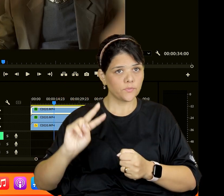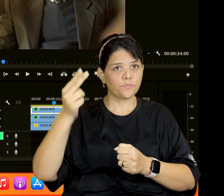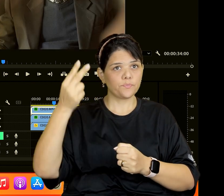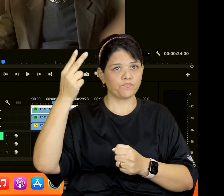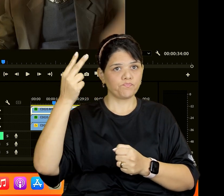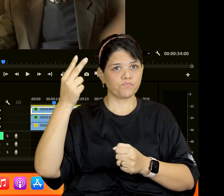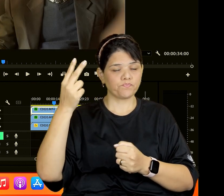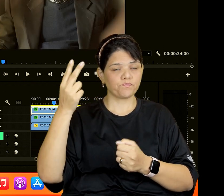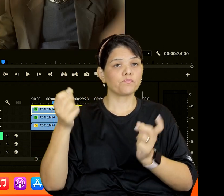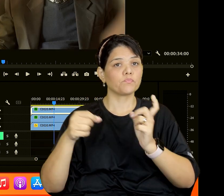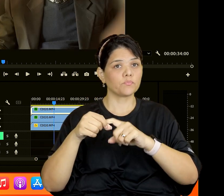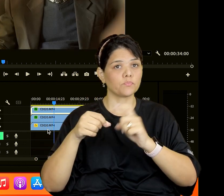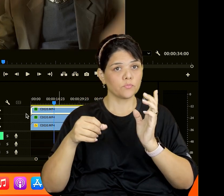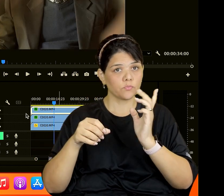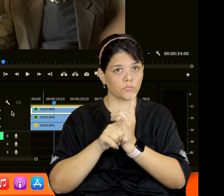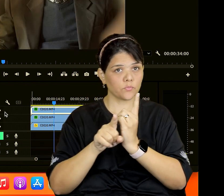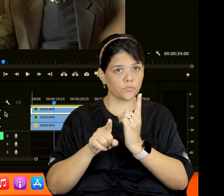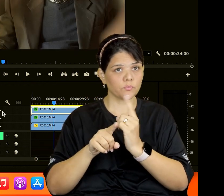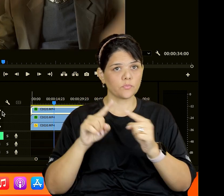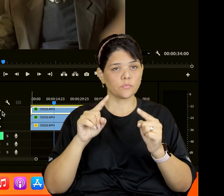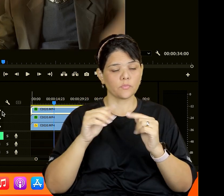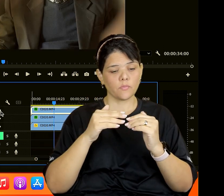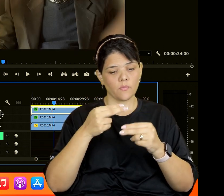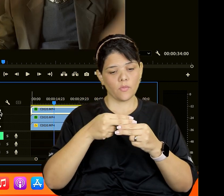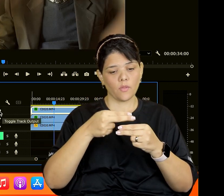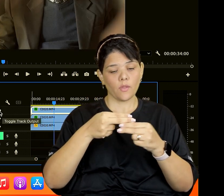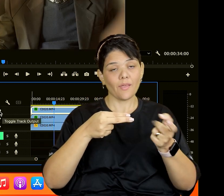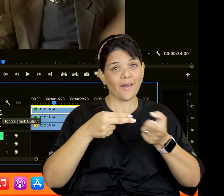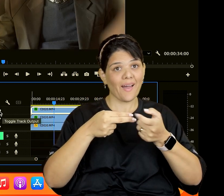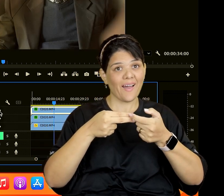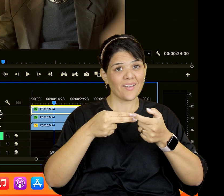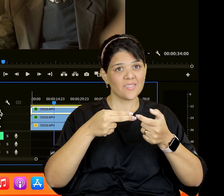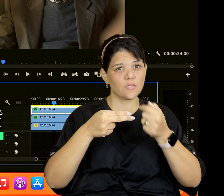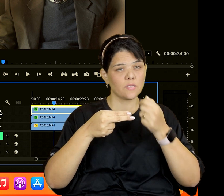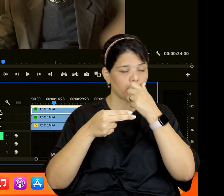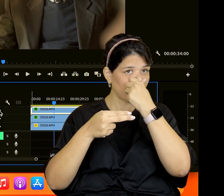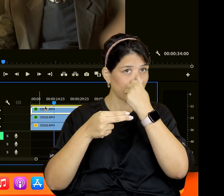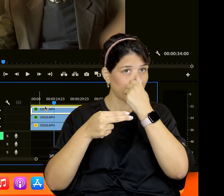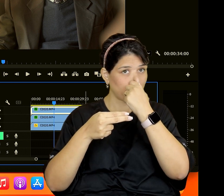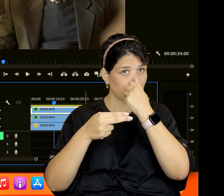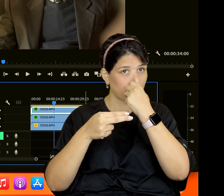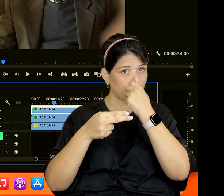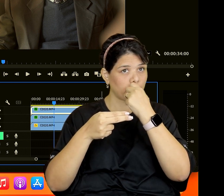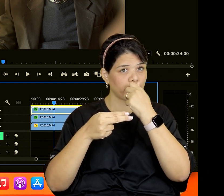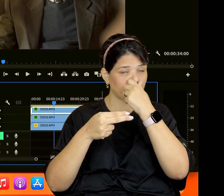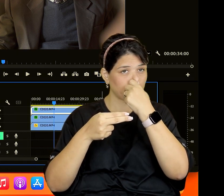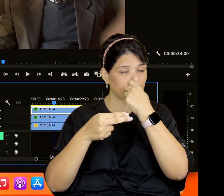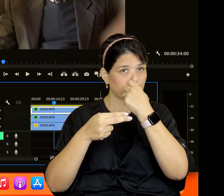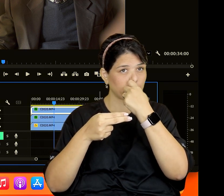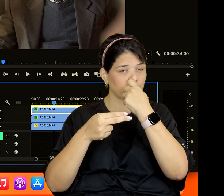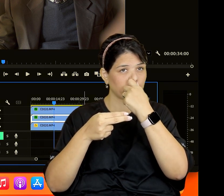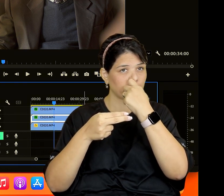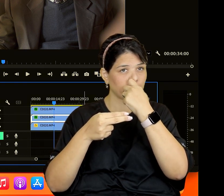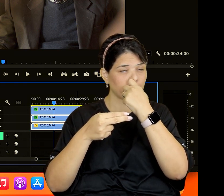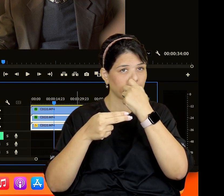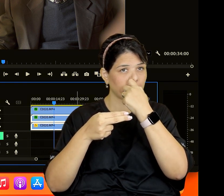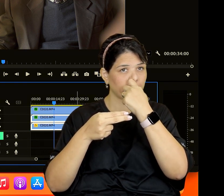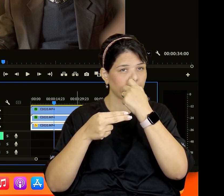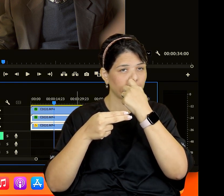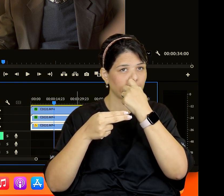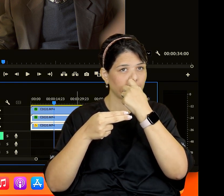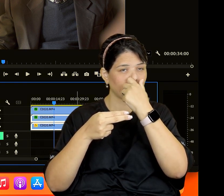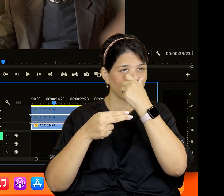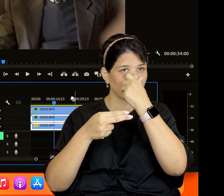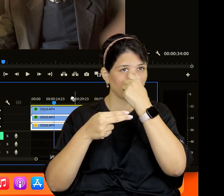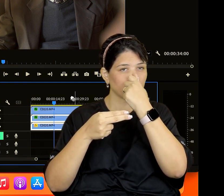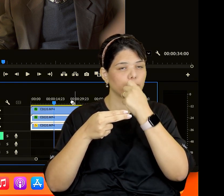Pronto, tá aqui. Mas ela é a camada de cima. Ainda tá com buraco. Você vai vir, jogar